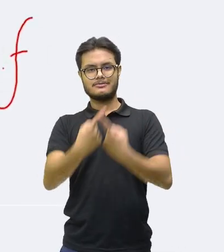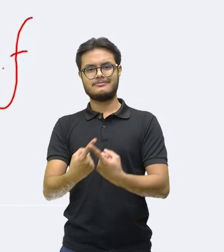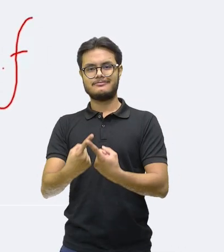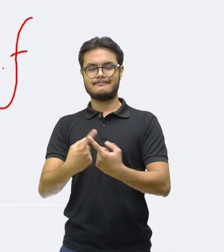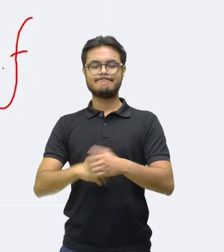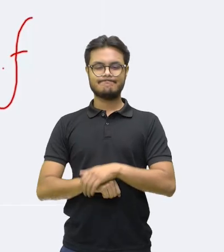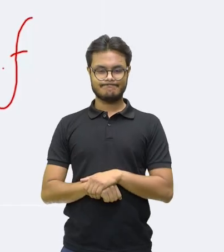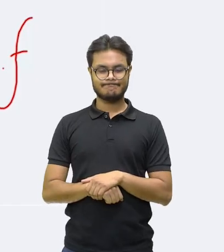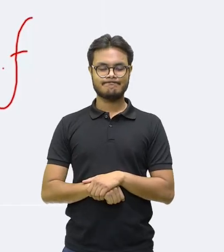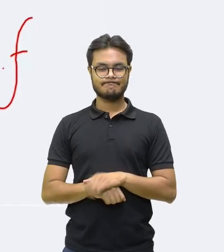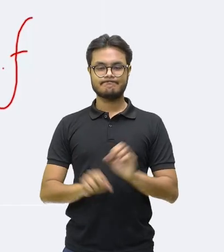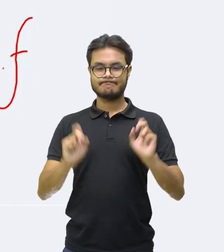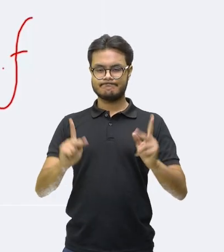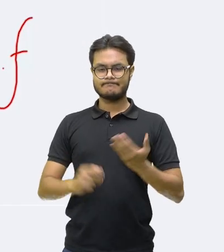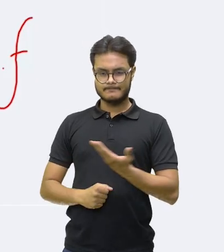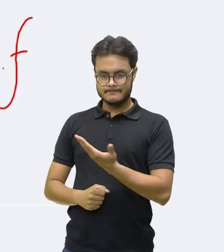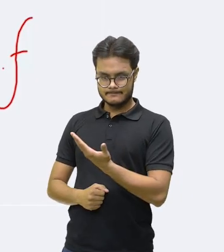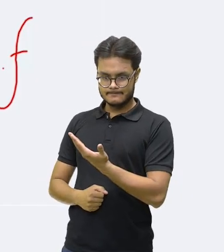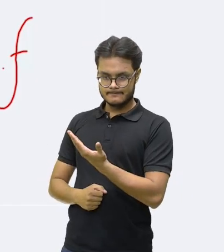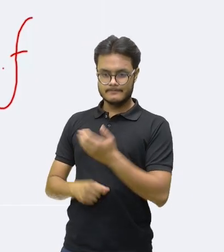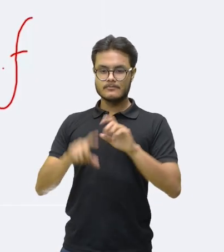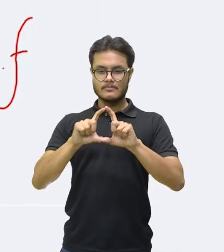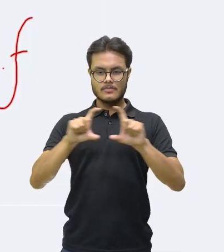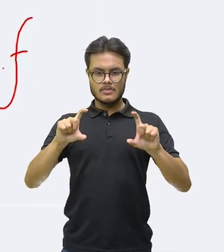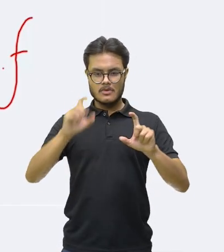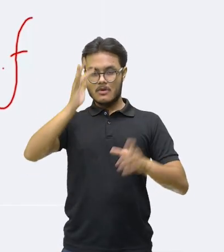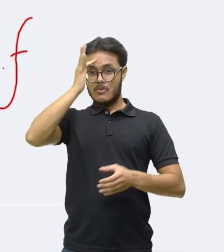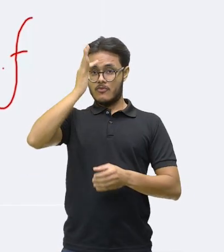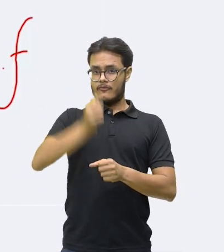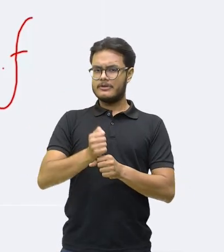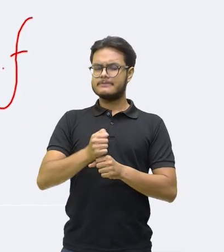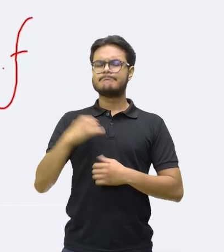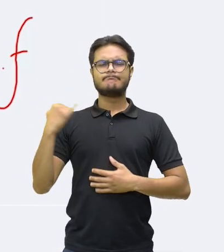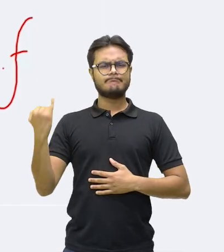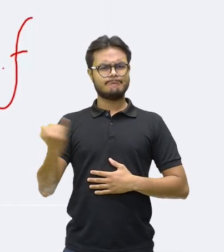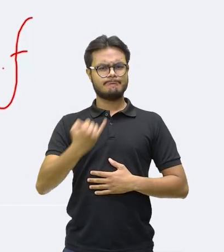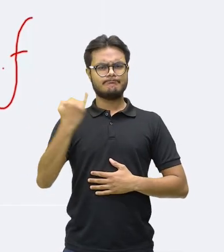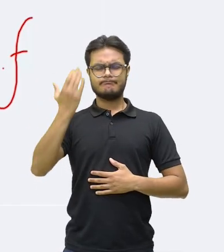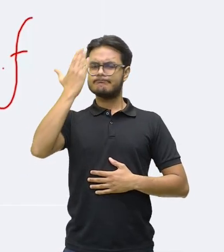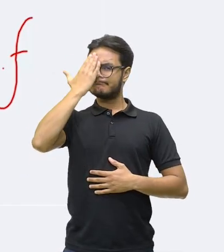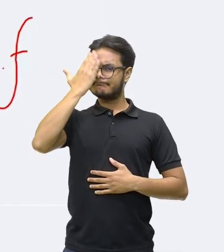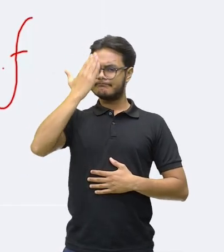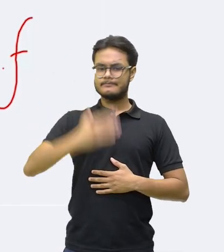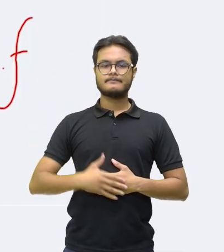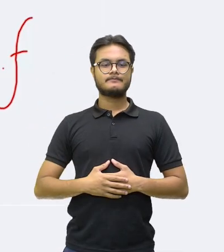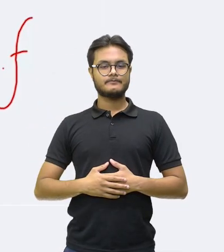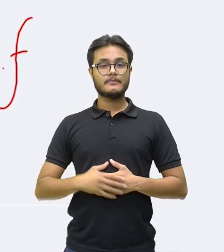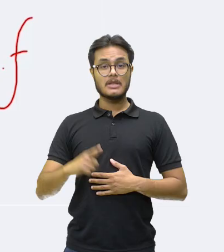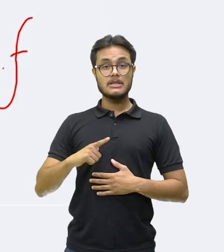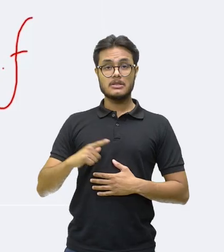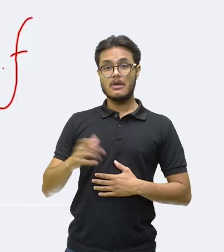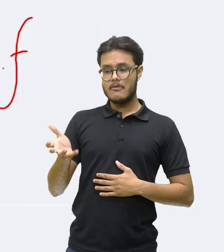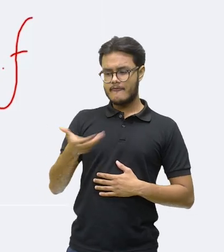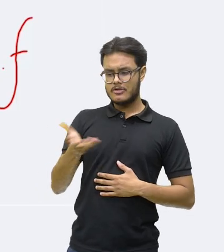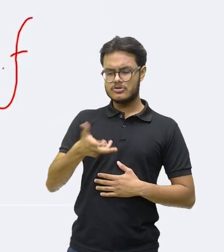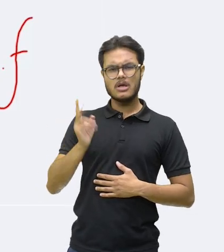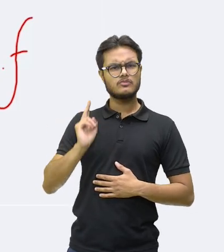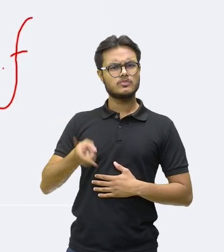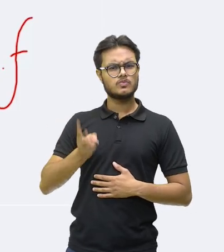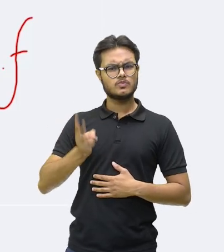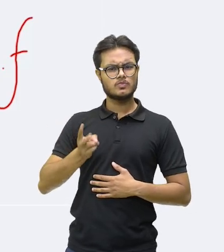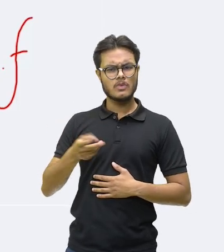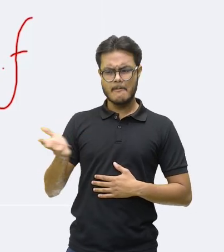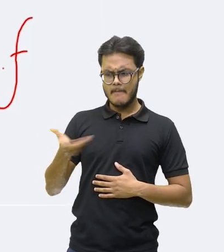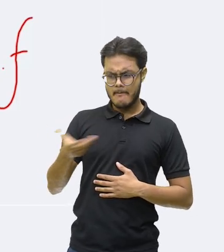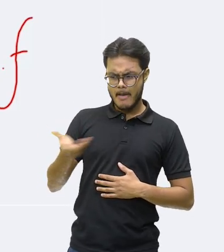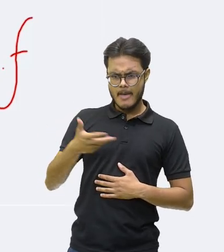você acabou de ver, que é comprimento de onda vezes a frequência, você vai ter que lembrar que a onda sonora se propaga com velocidade constante. E se a velocidade é